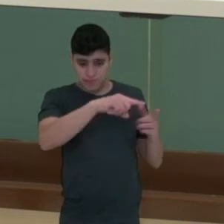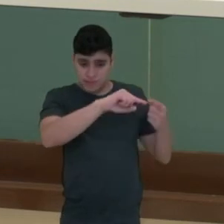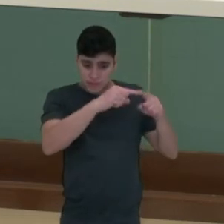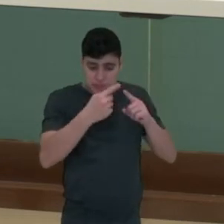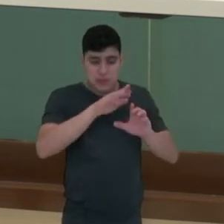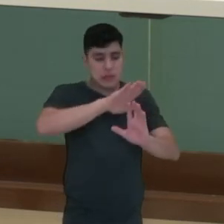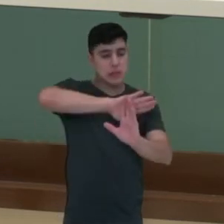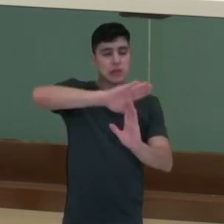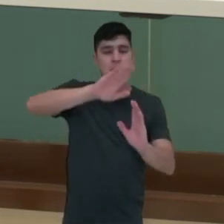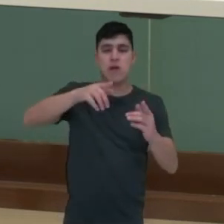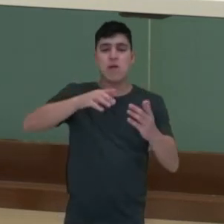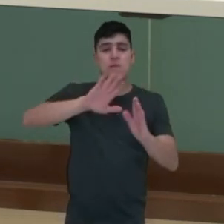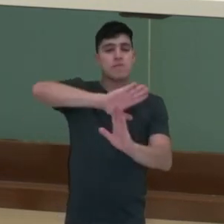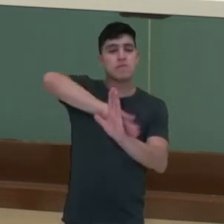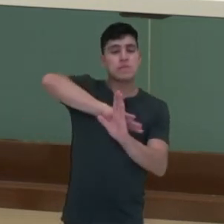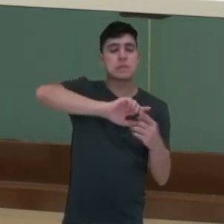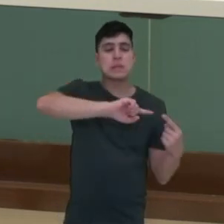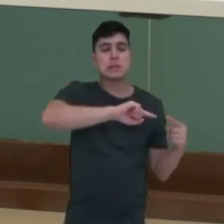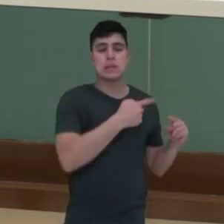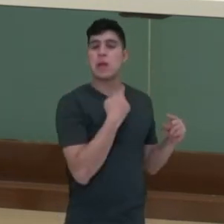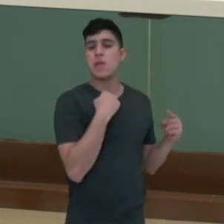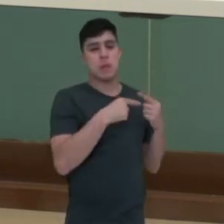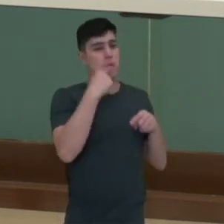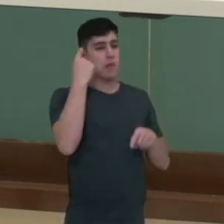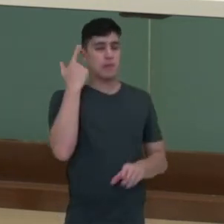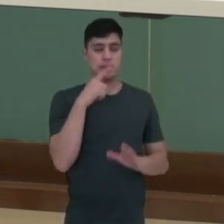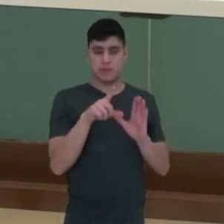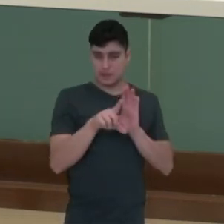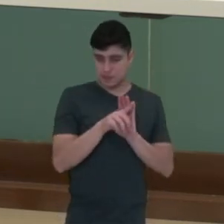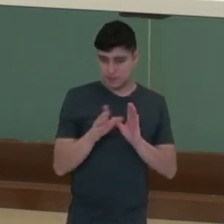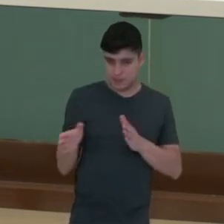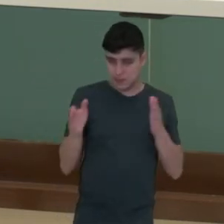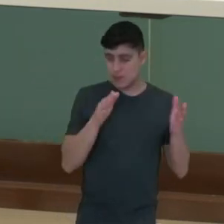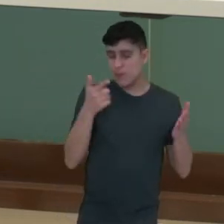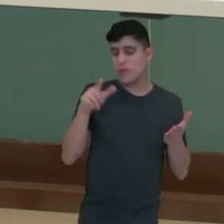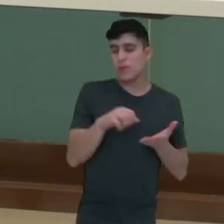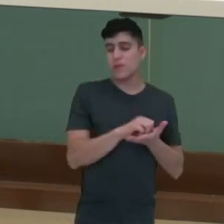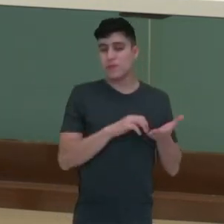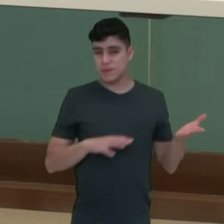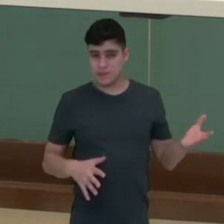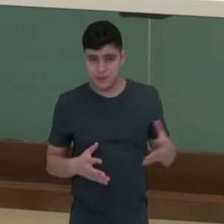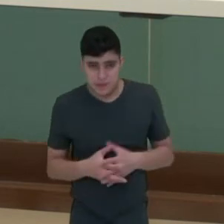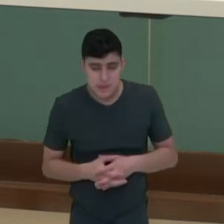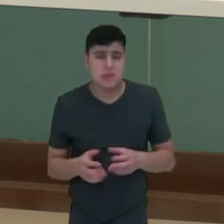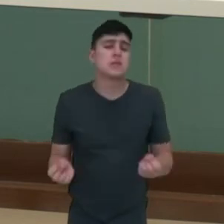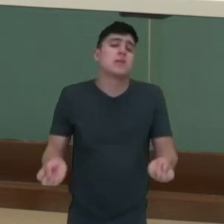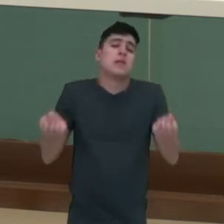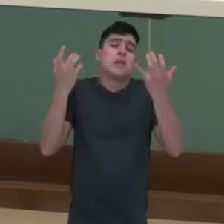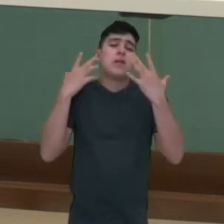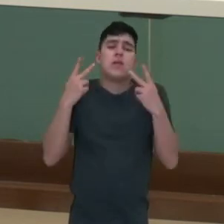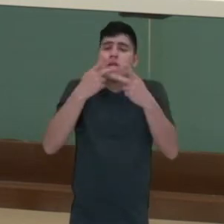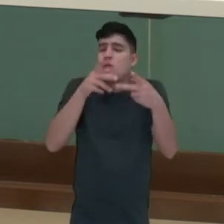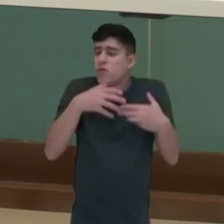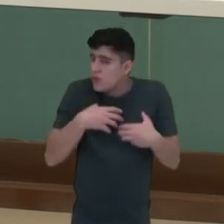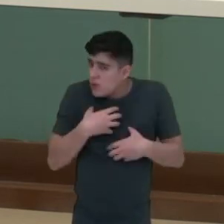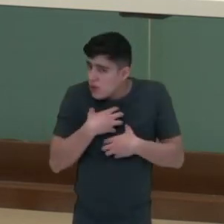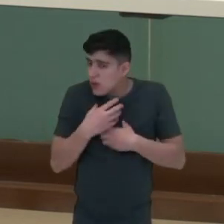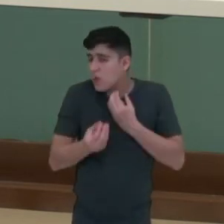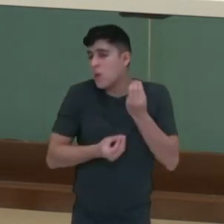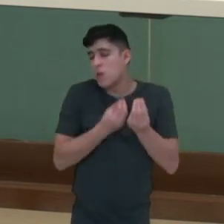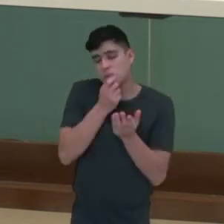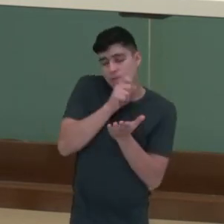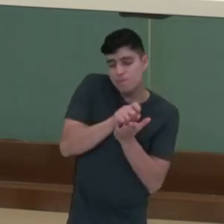como eu havia falado antes, é ilegal. Vamos para mais uma atividade. Explique com suas palavras